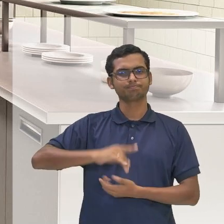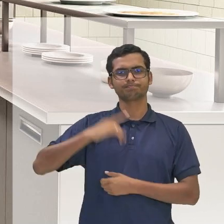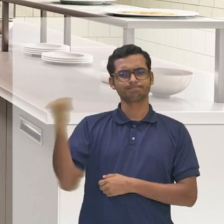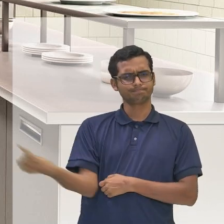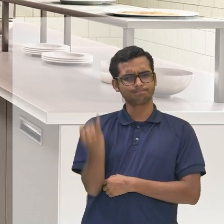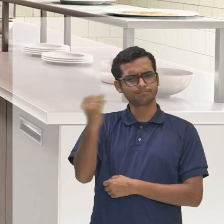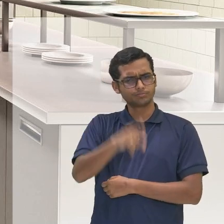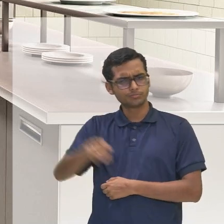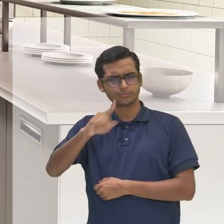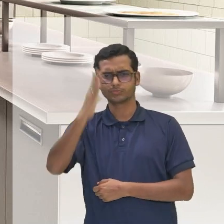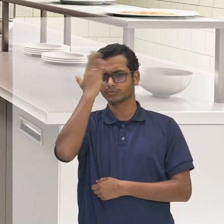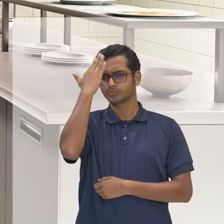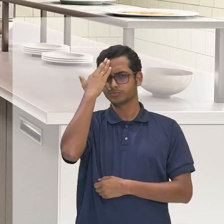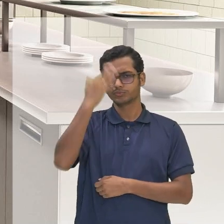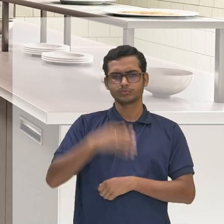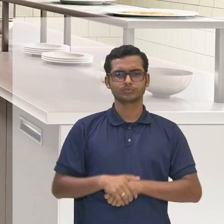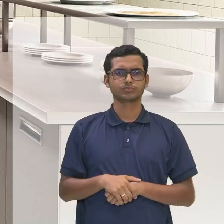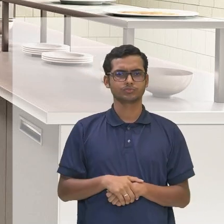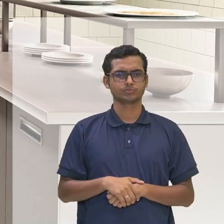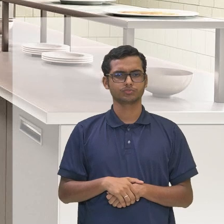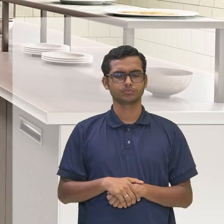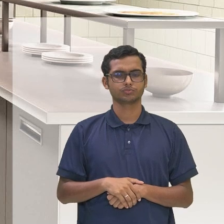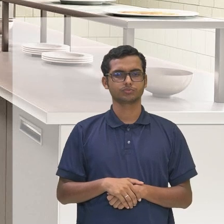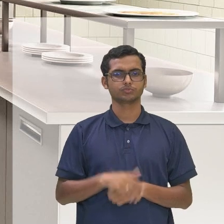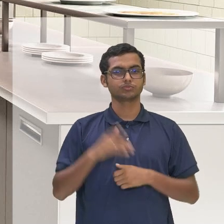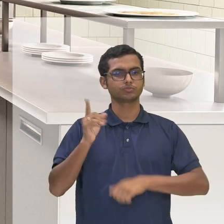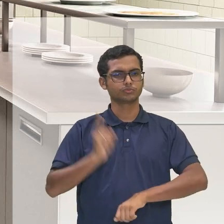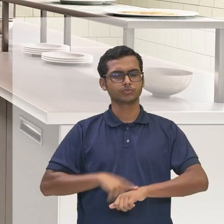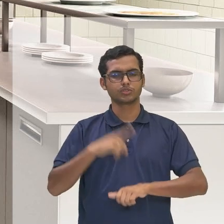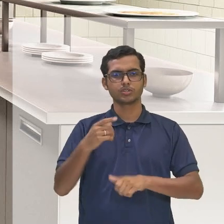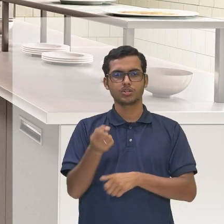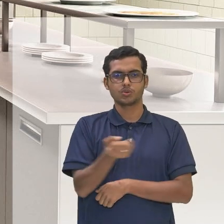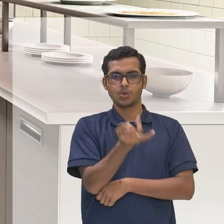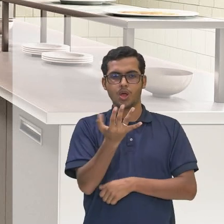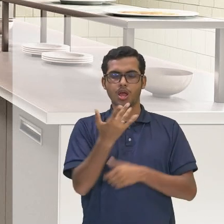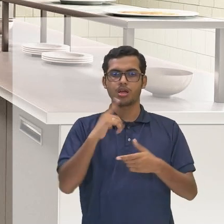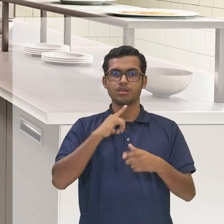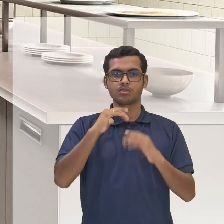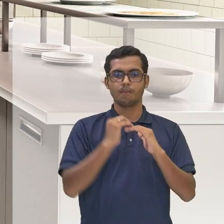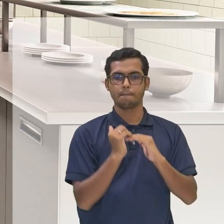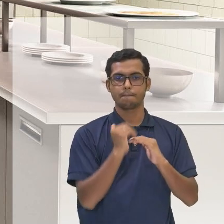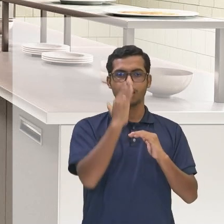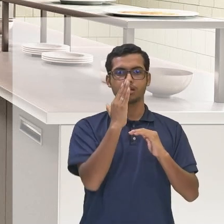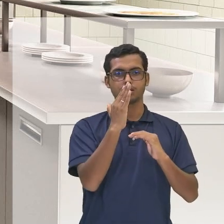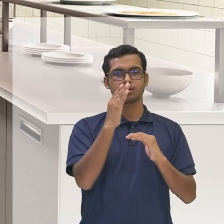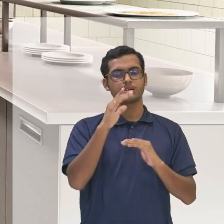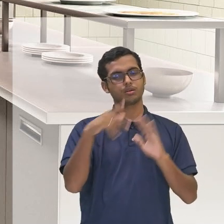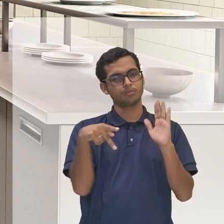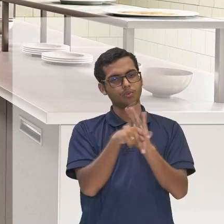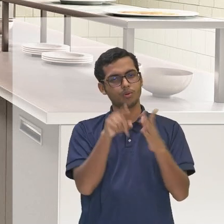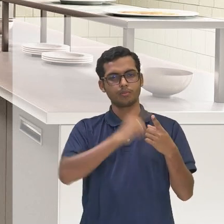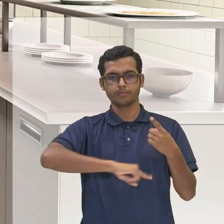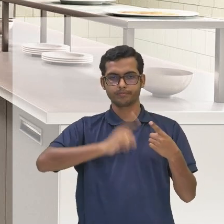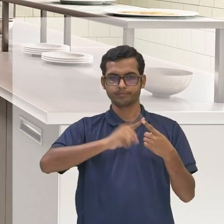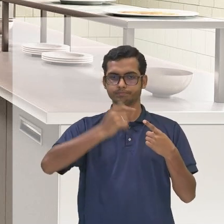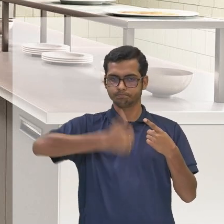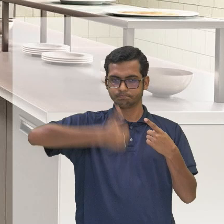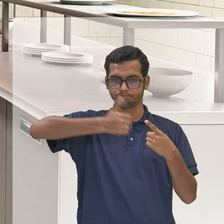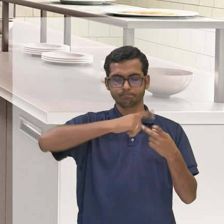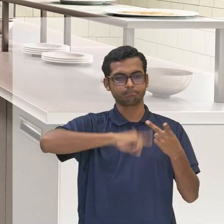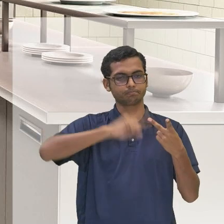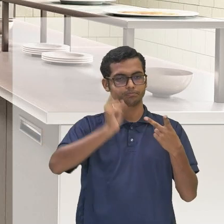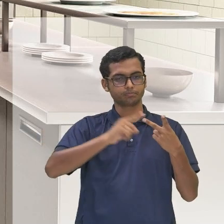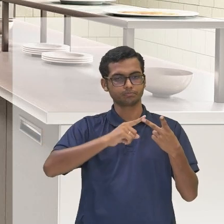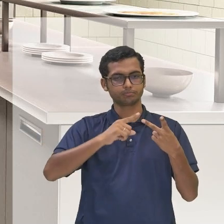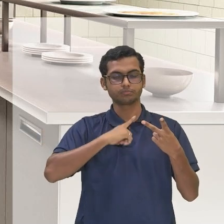de aumentar, eu estou falando de Proust, e quando eu falo de colocar os ingredientes certos, eu estou falando de Lavoisier. Por